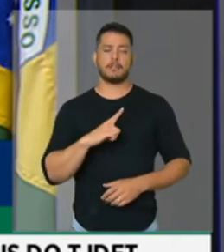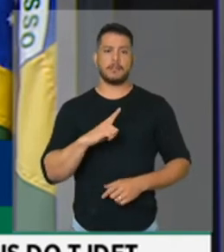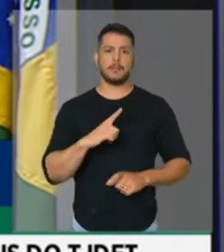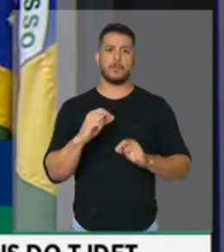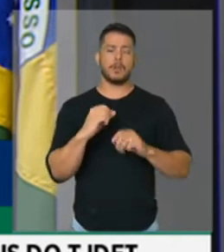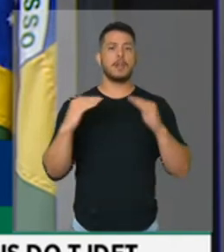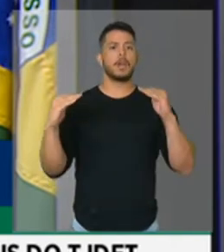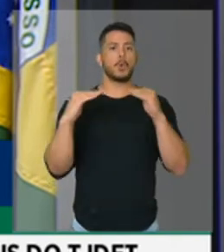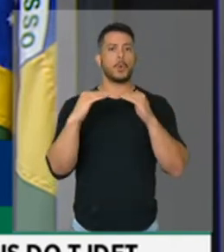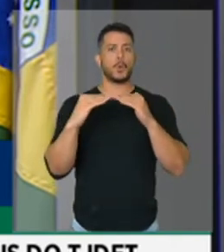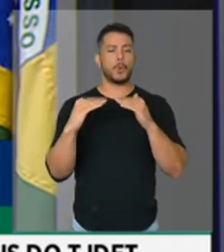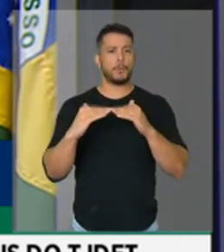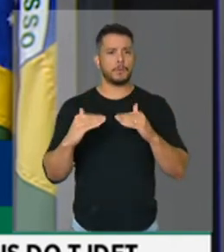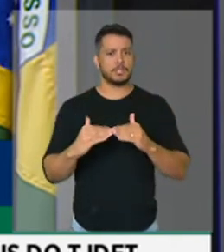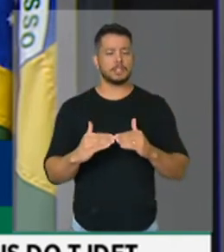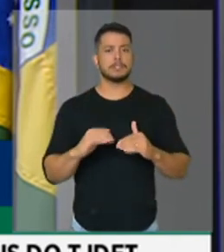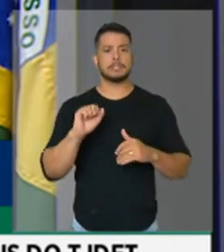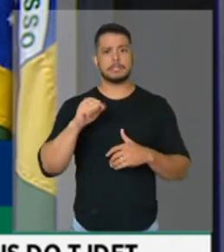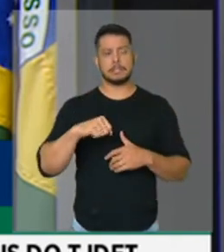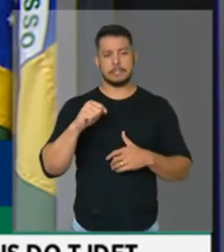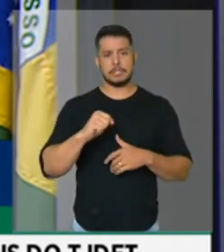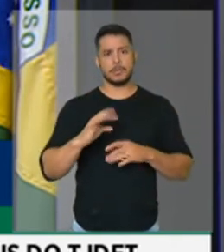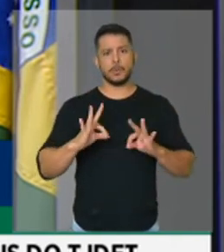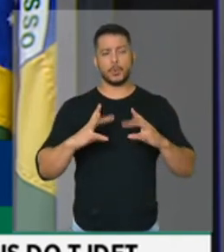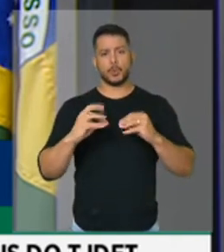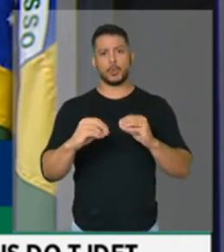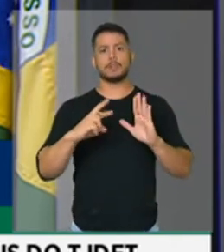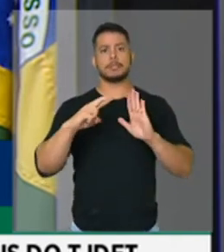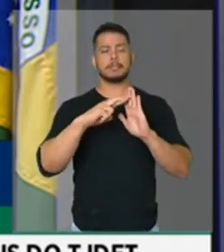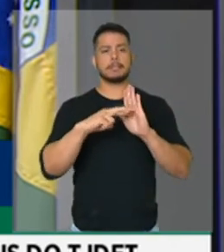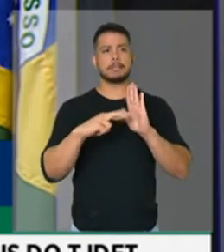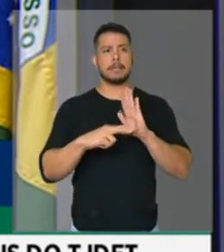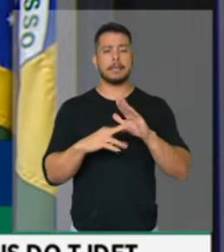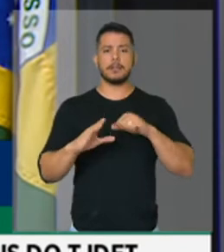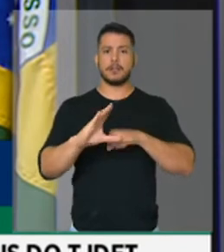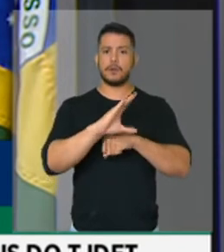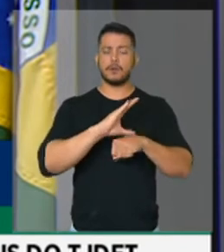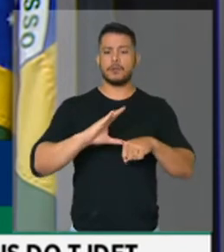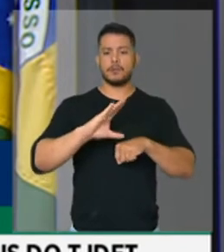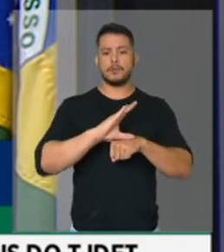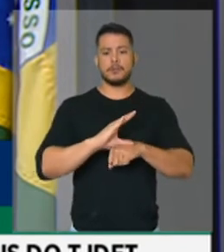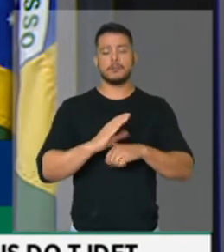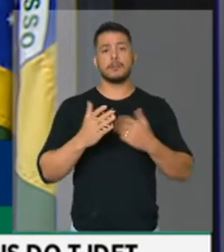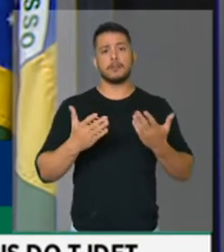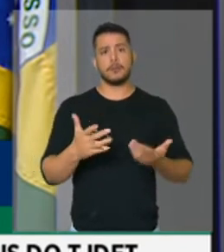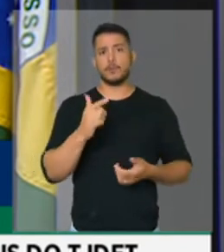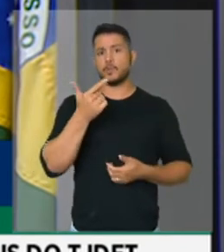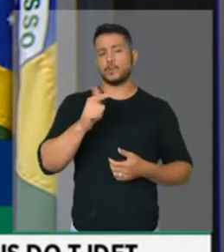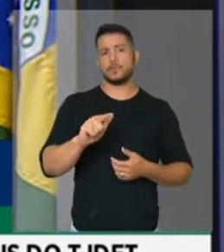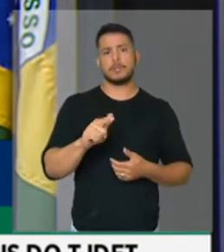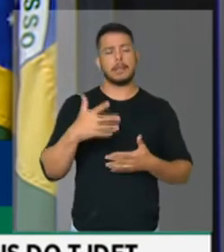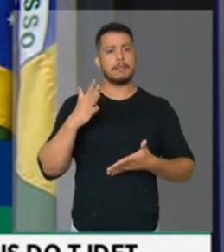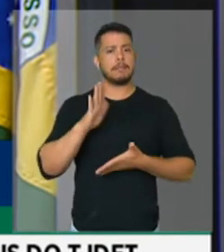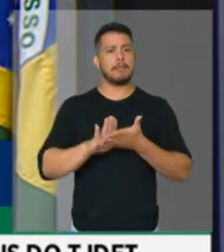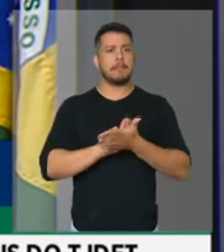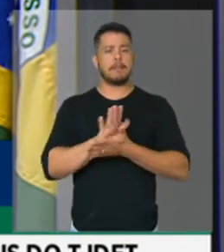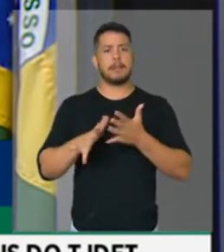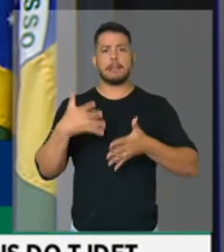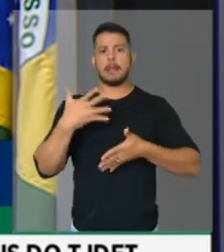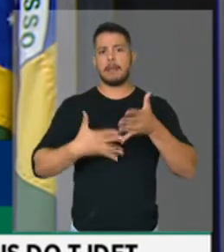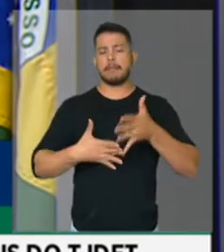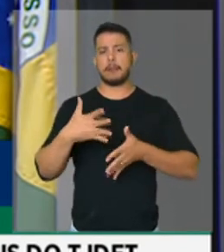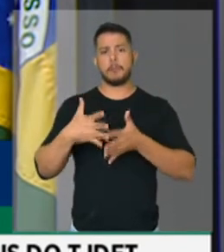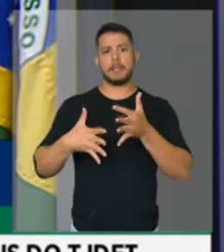material do PL 709/2021 com o texto constitucional, não se vislumbrando ainda qualquer vício de juridicidade ou de